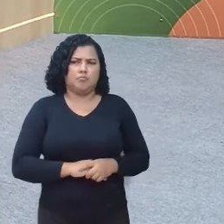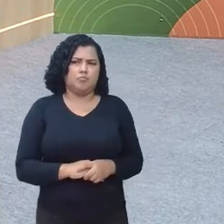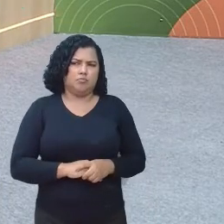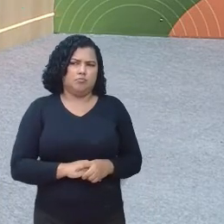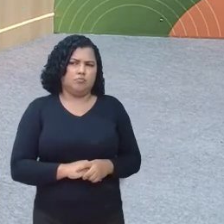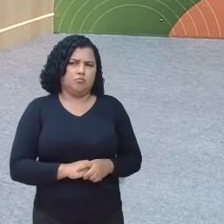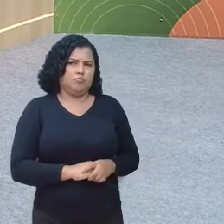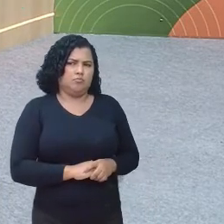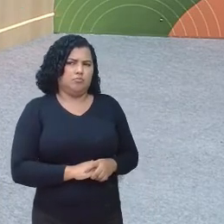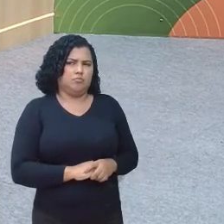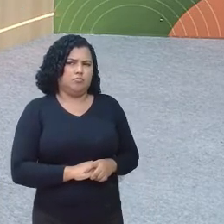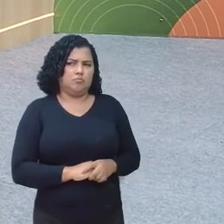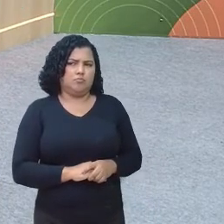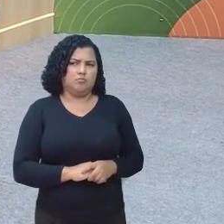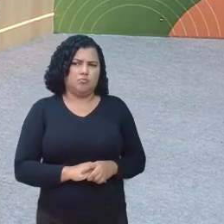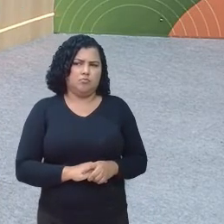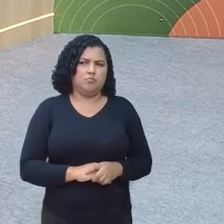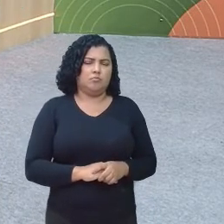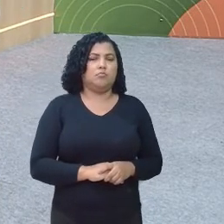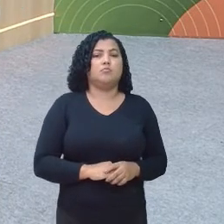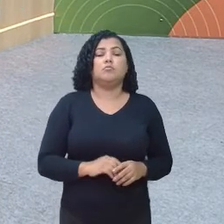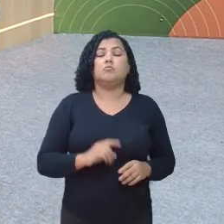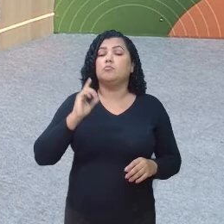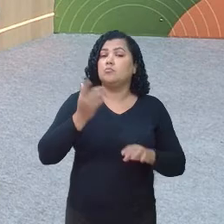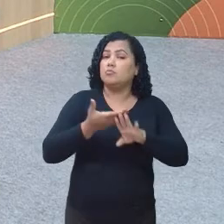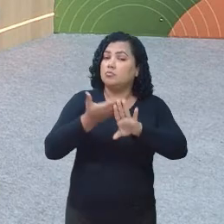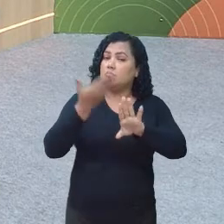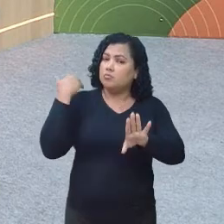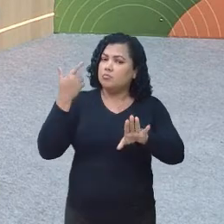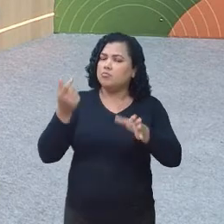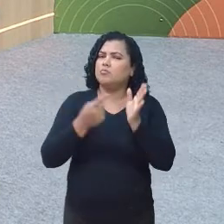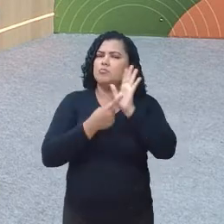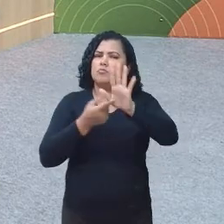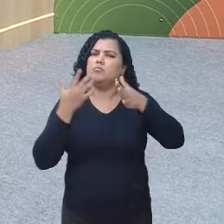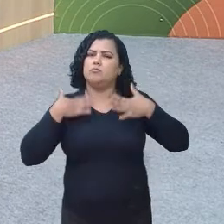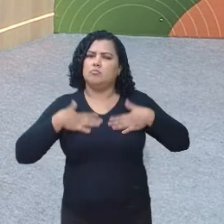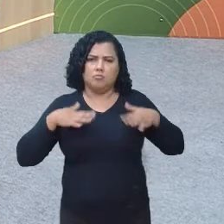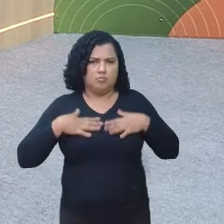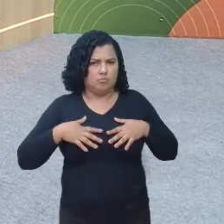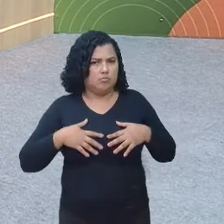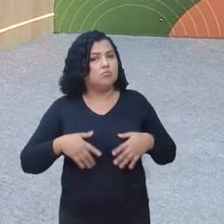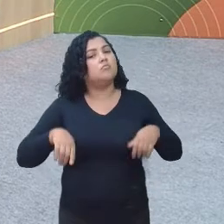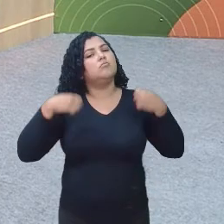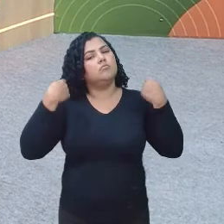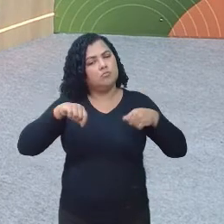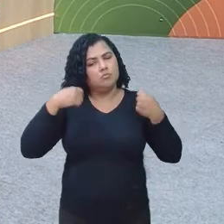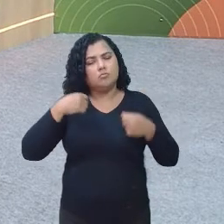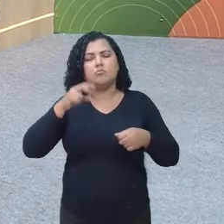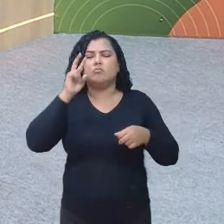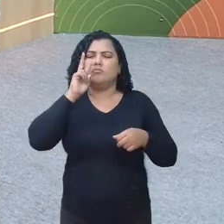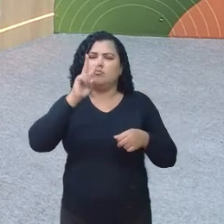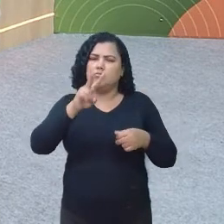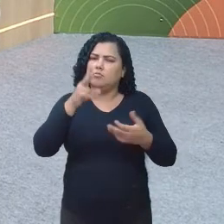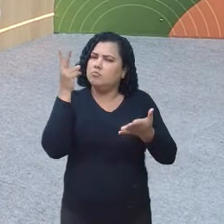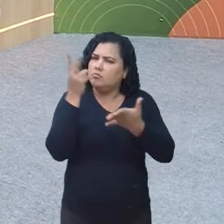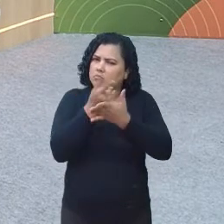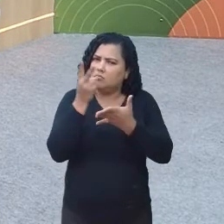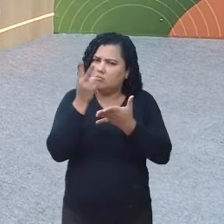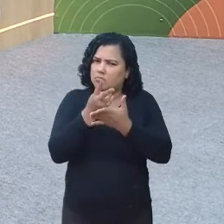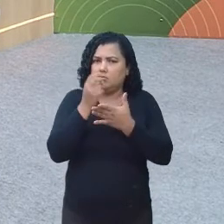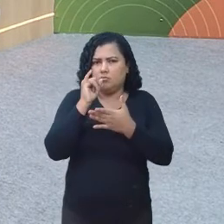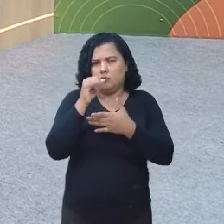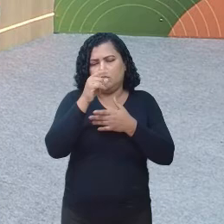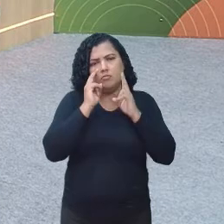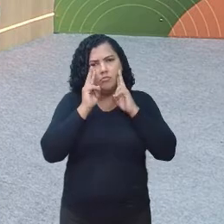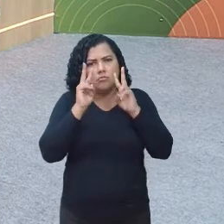de aparecer isso daí, eu botei calma, porque é justamente a ideia de que você precisa ver passo a passo. Quem está vendo pela